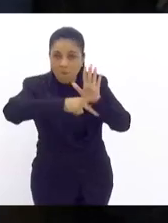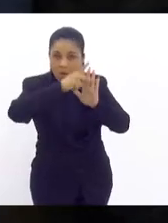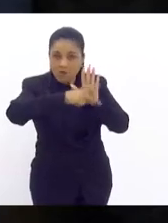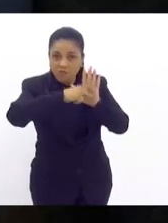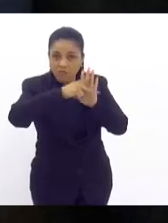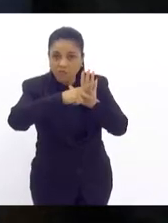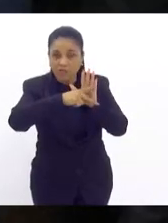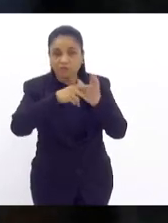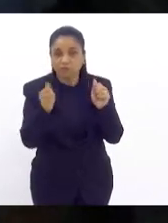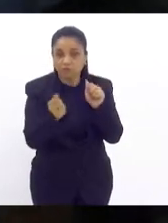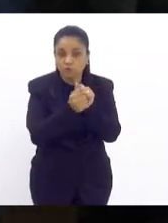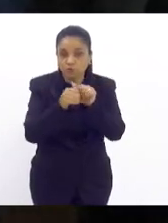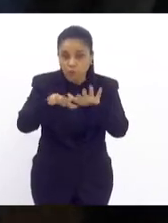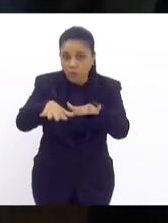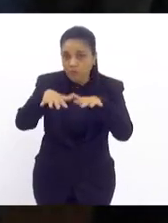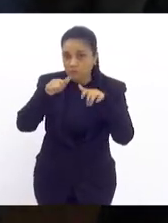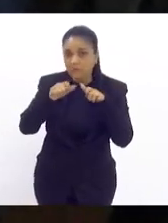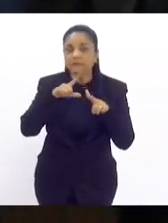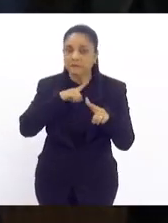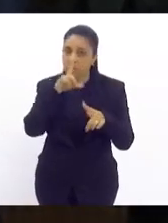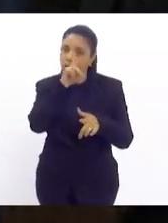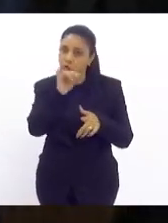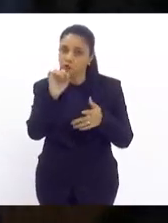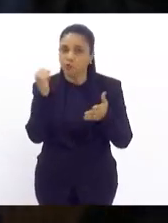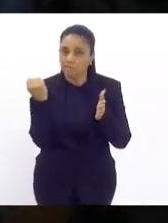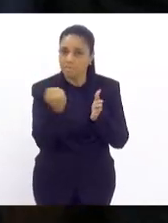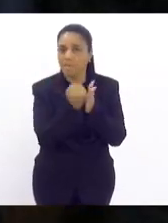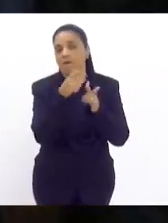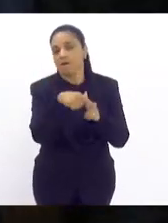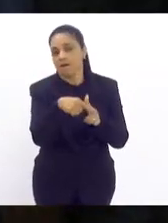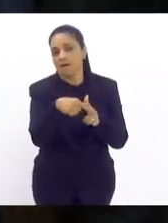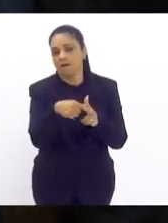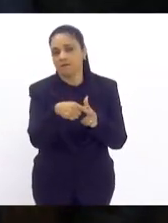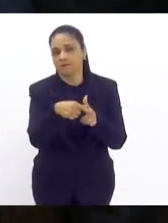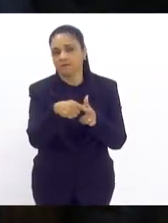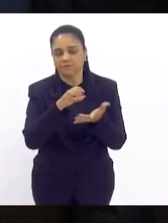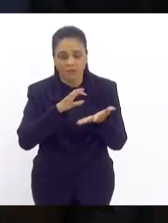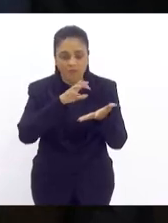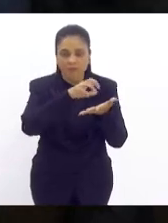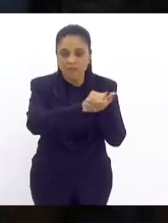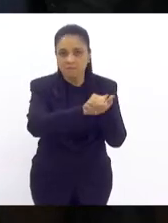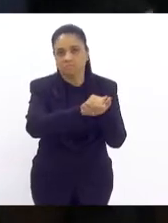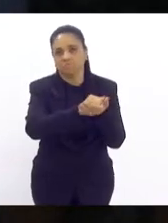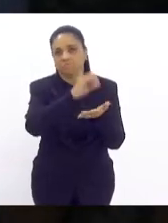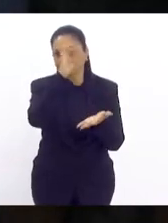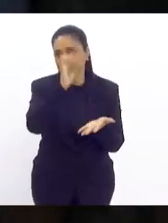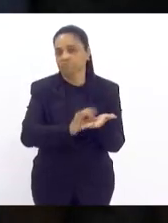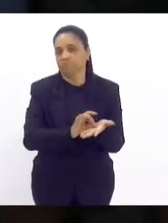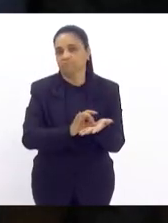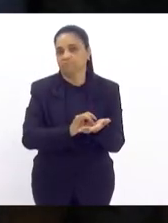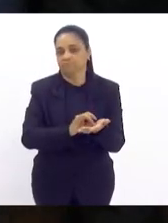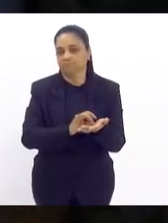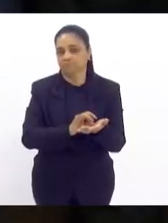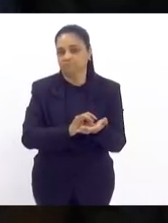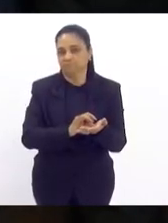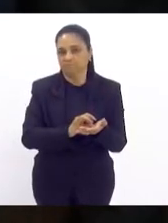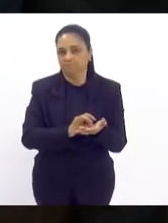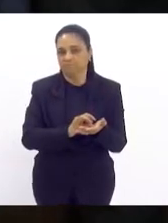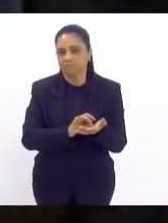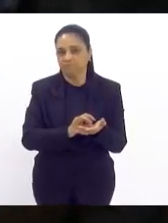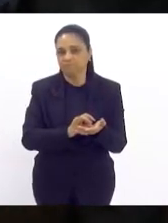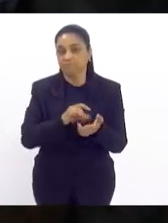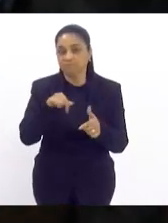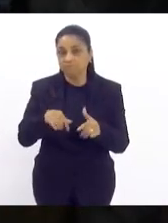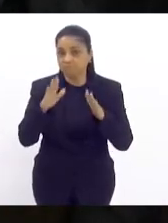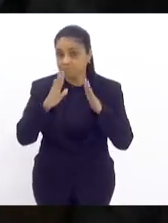ela tem uma data de protocolo e essa data obviamente ela é registrada oficialmente então a gente